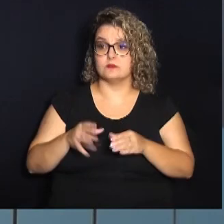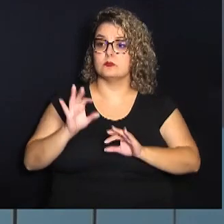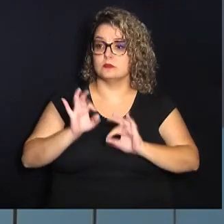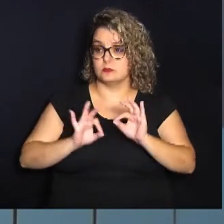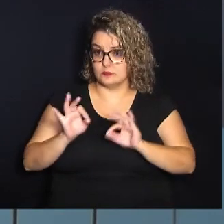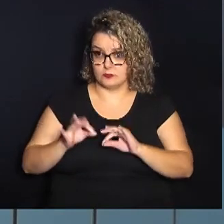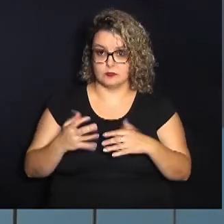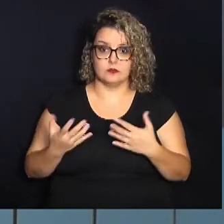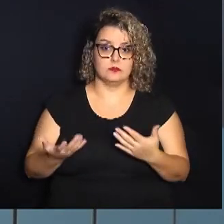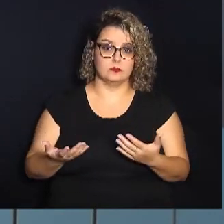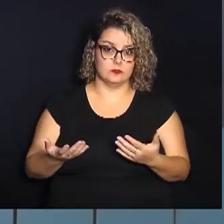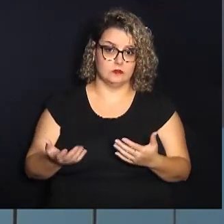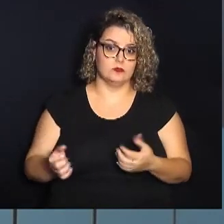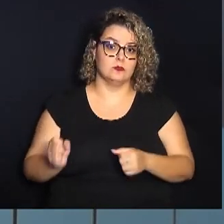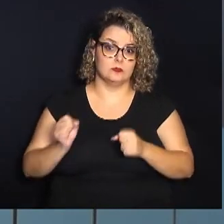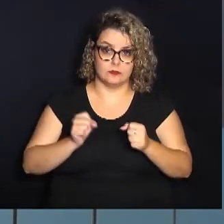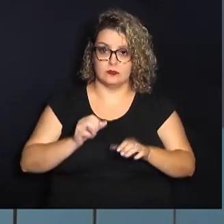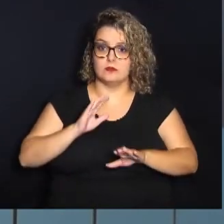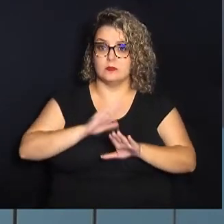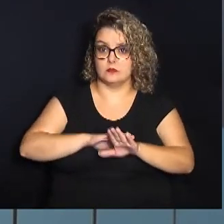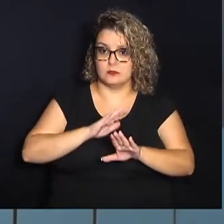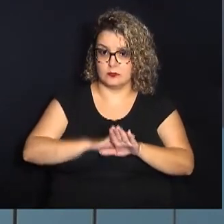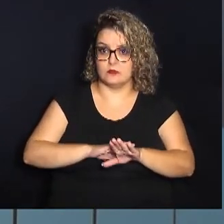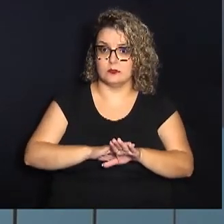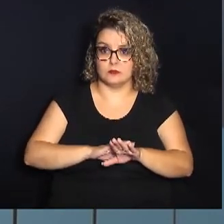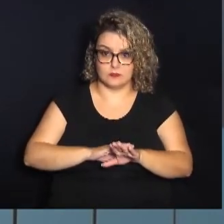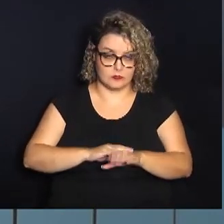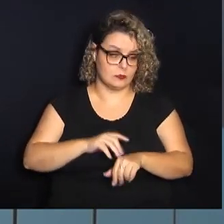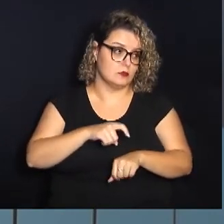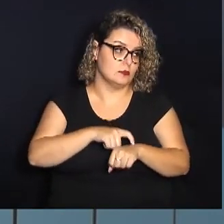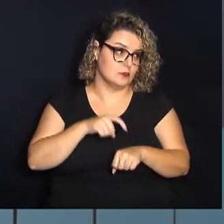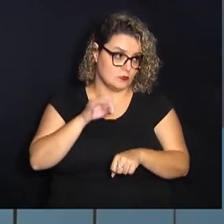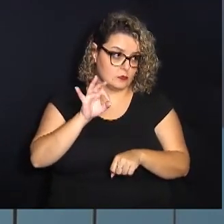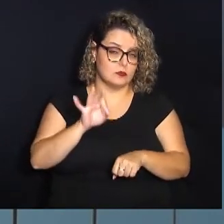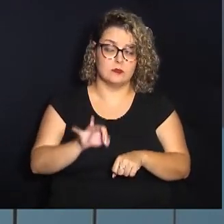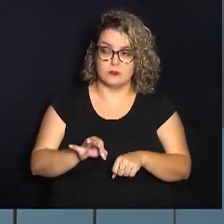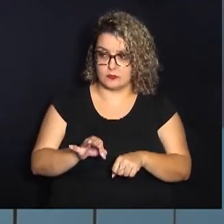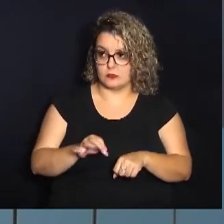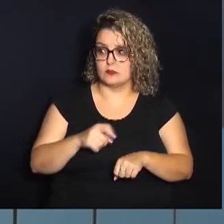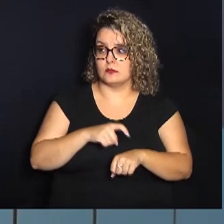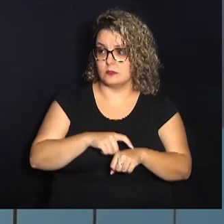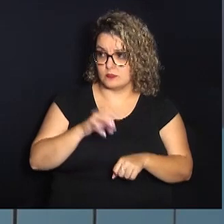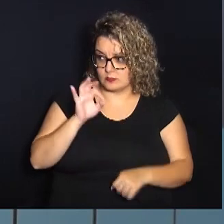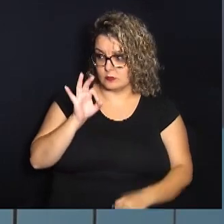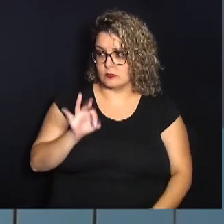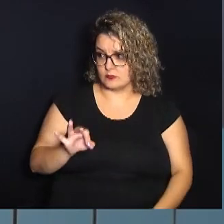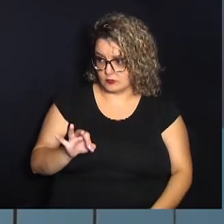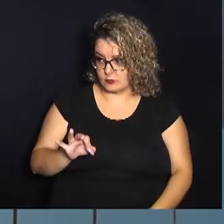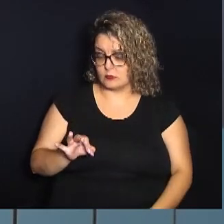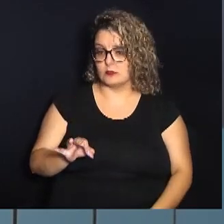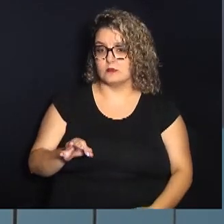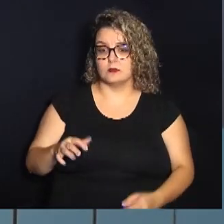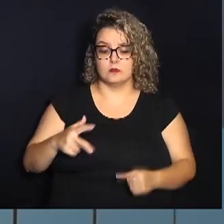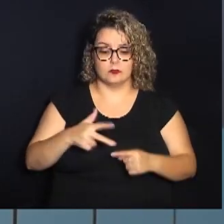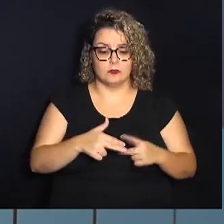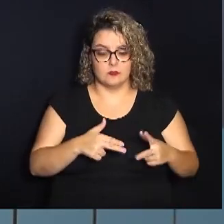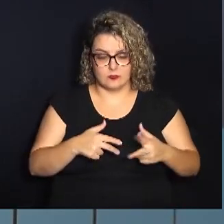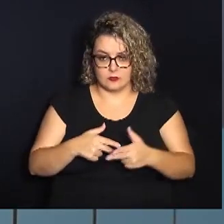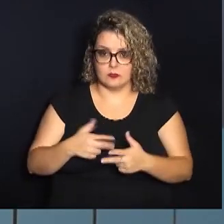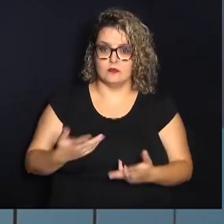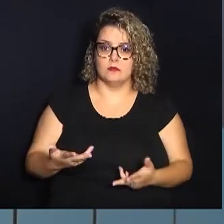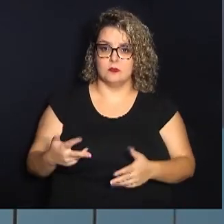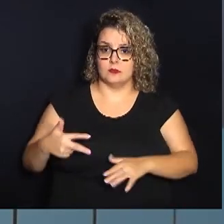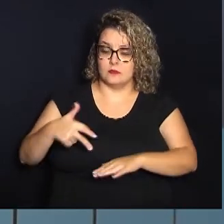preparada para poder atuar certeiramente no momento correto, no momento certo, fazer as intervenções. Muitas pessoas